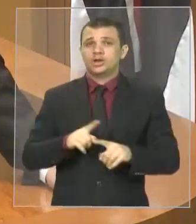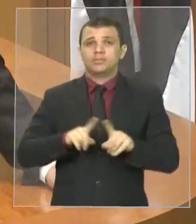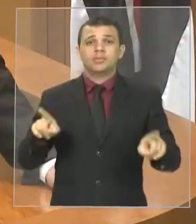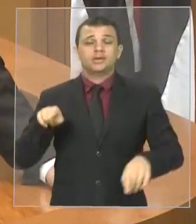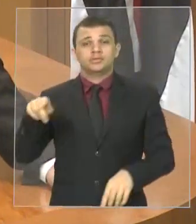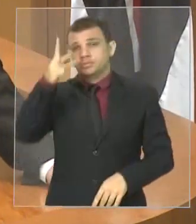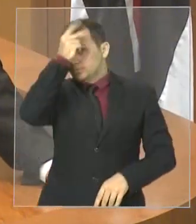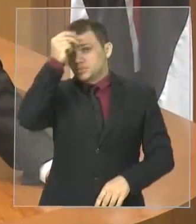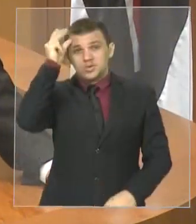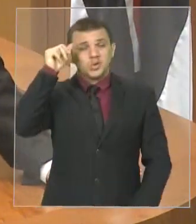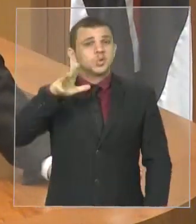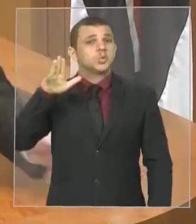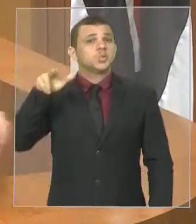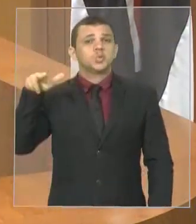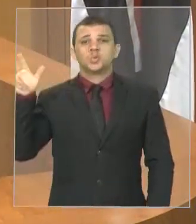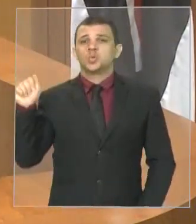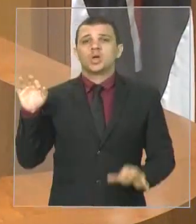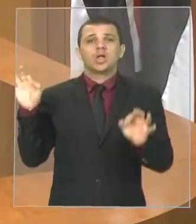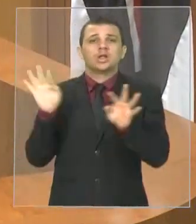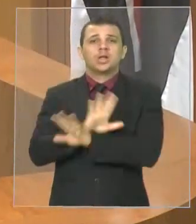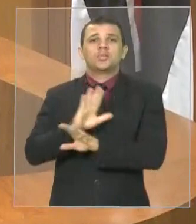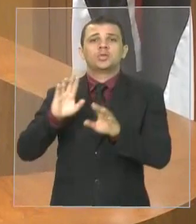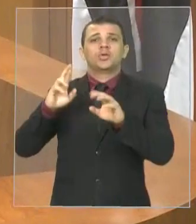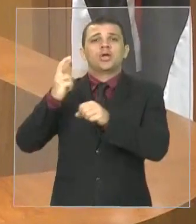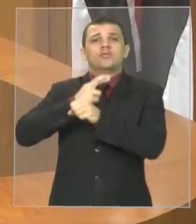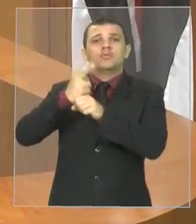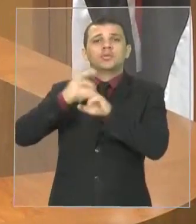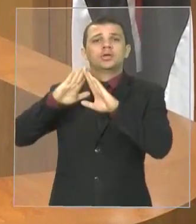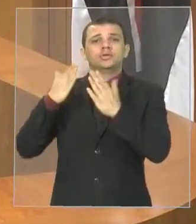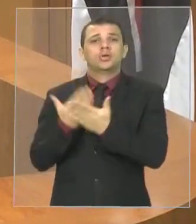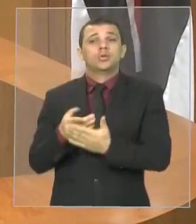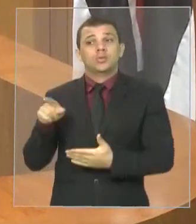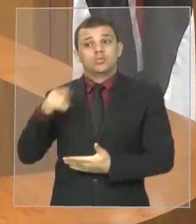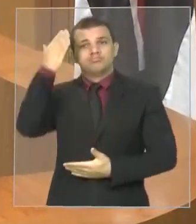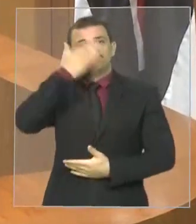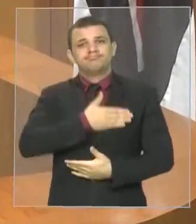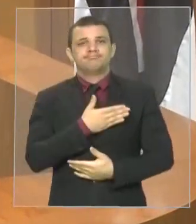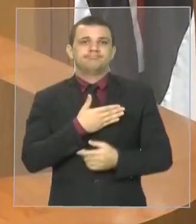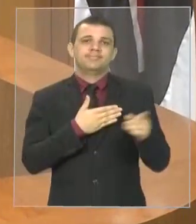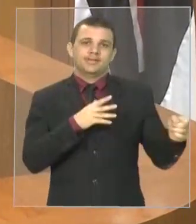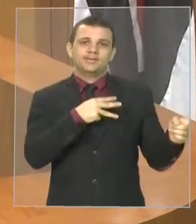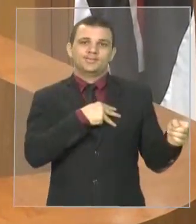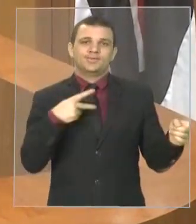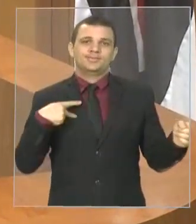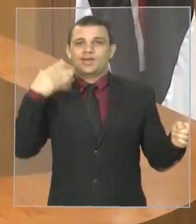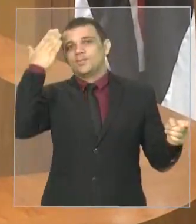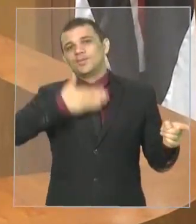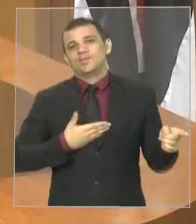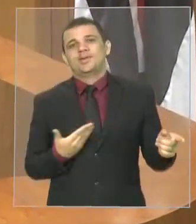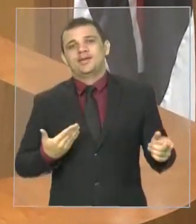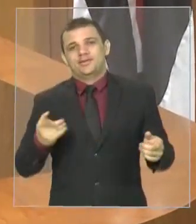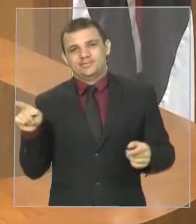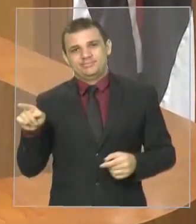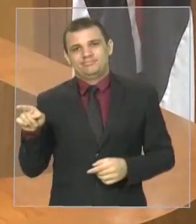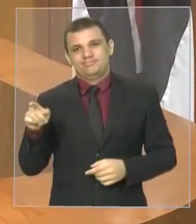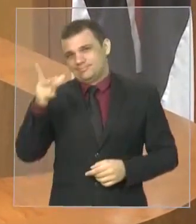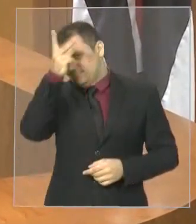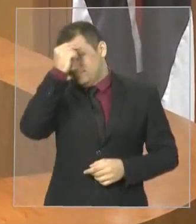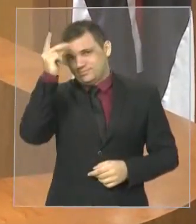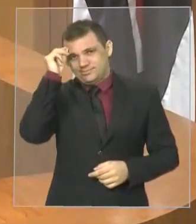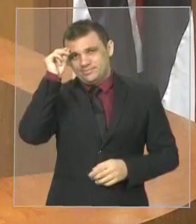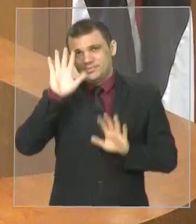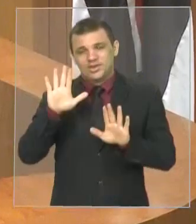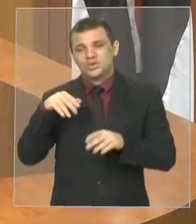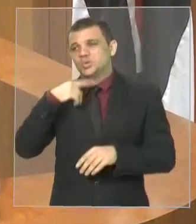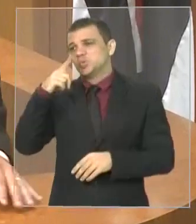das escolas que se comprometeu com o Ministério Público. Por outro lado, senhores, é bom que se diga, eu ontem estava